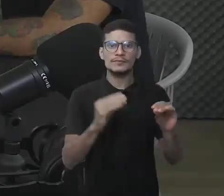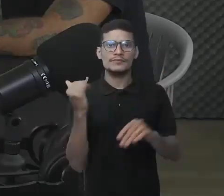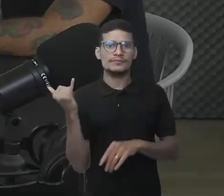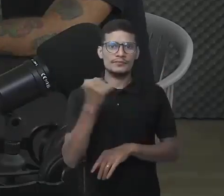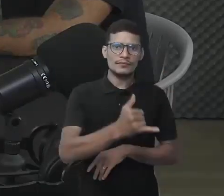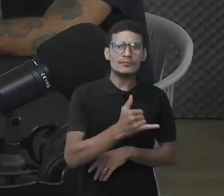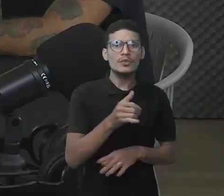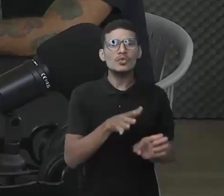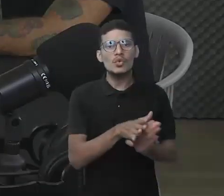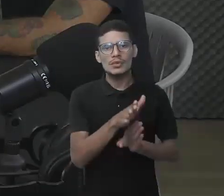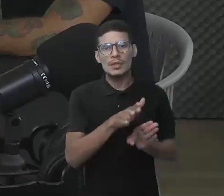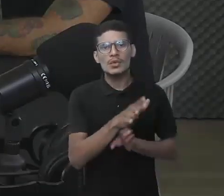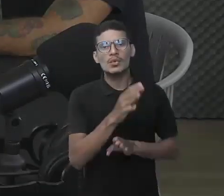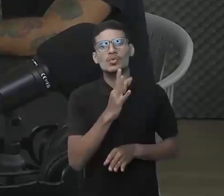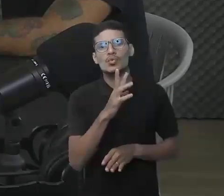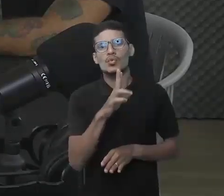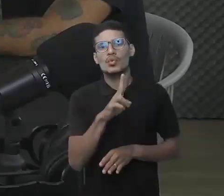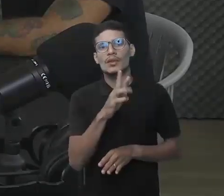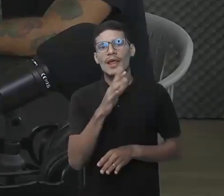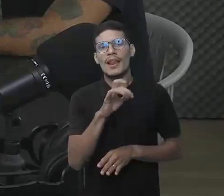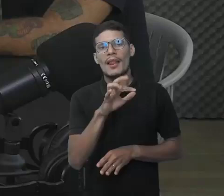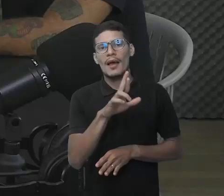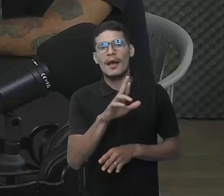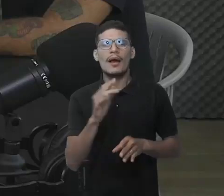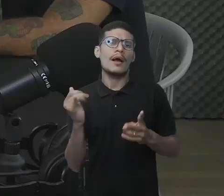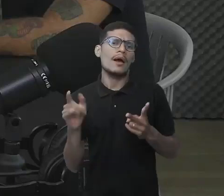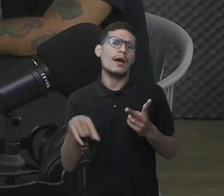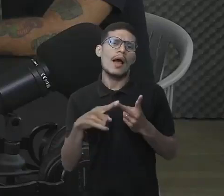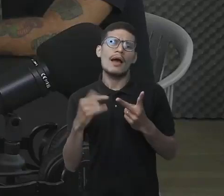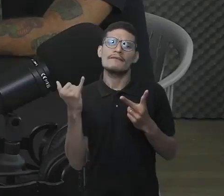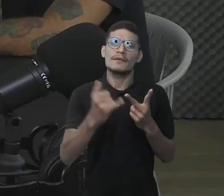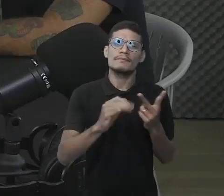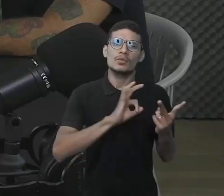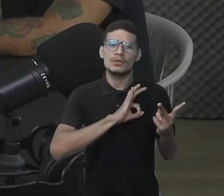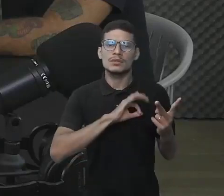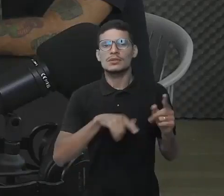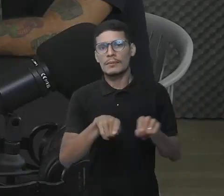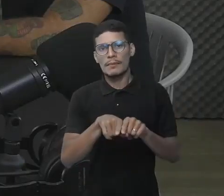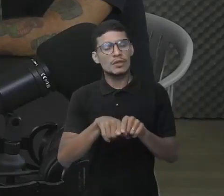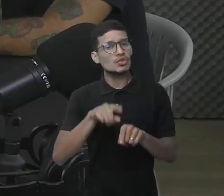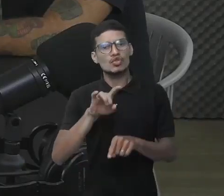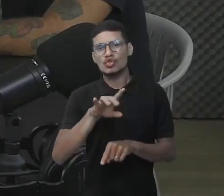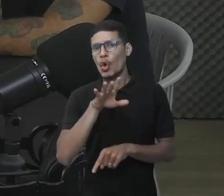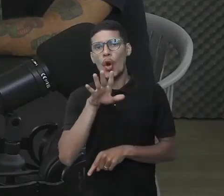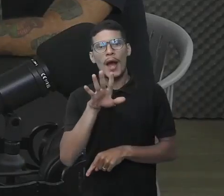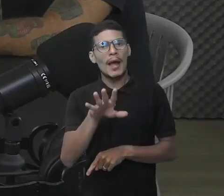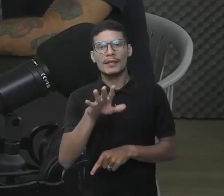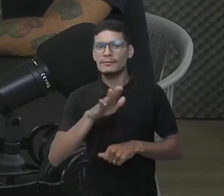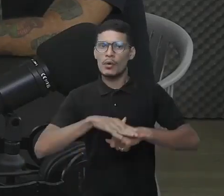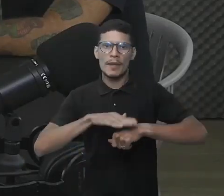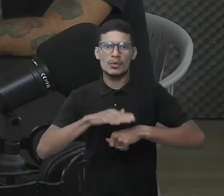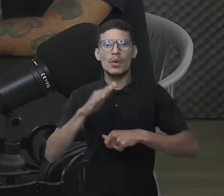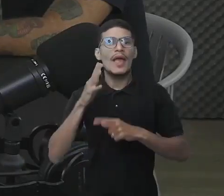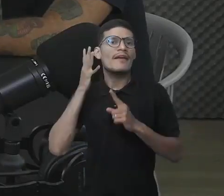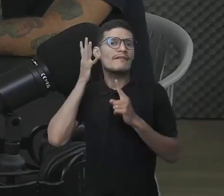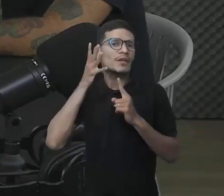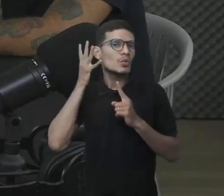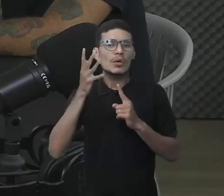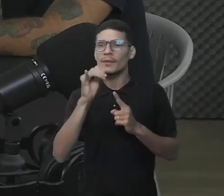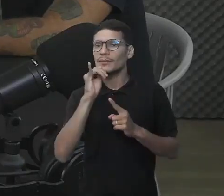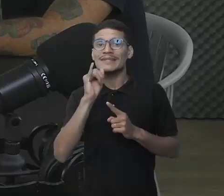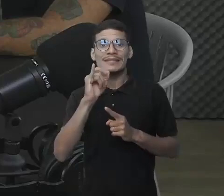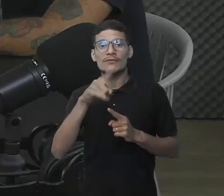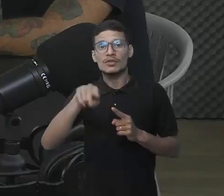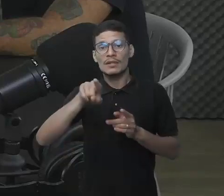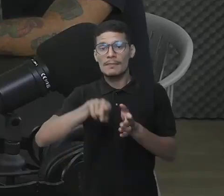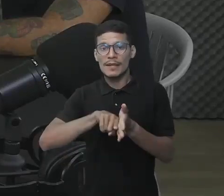Conselho Tutelar, encaminhados para a polícia. Só aí. Às vezes é um evento, se você buscar notícias na internet